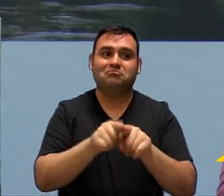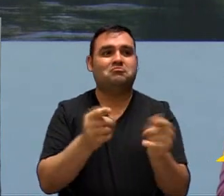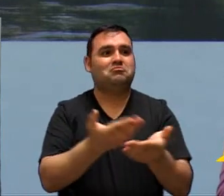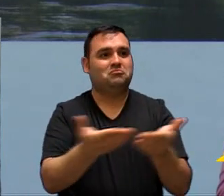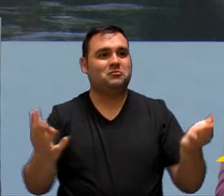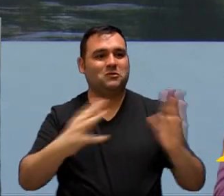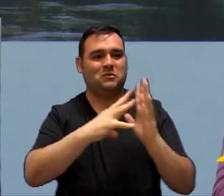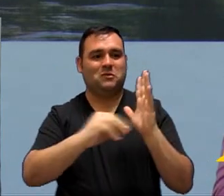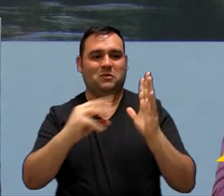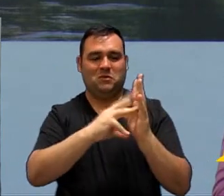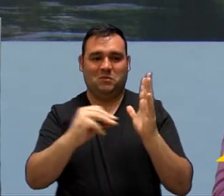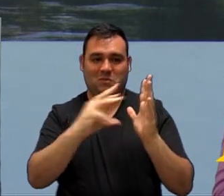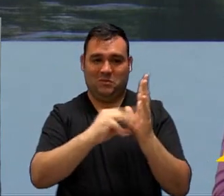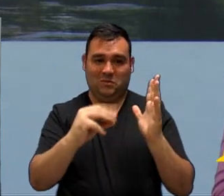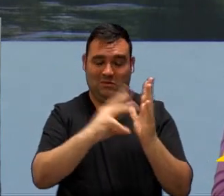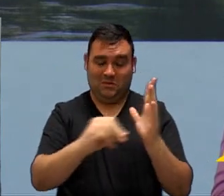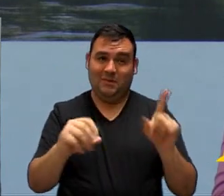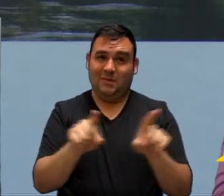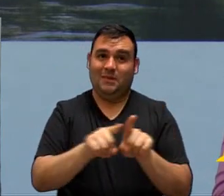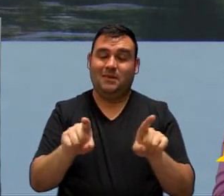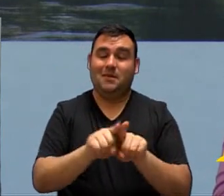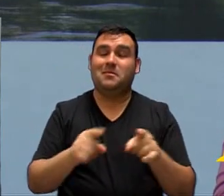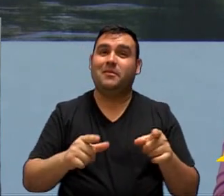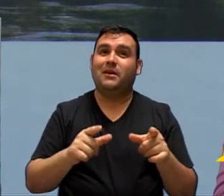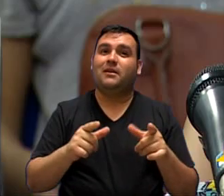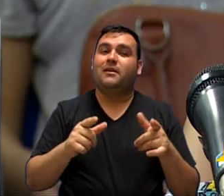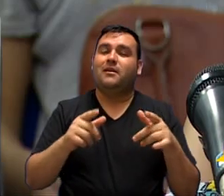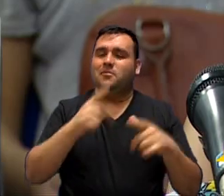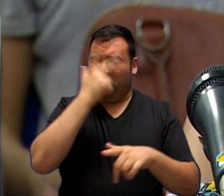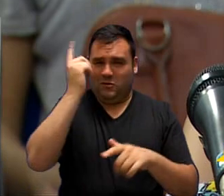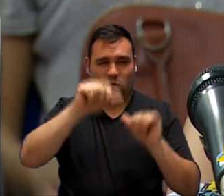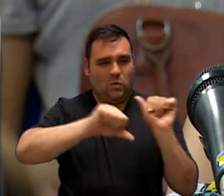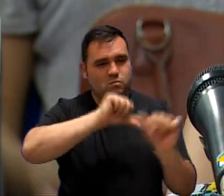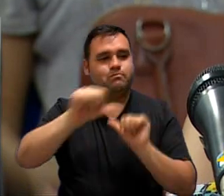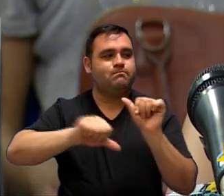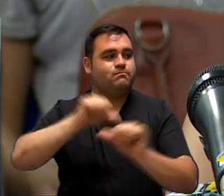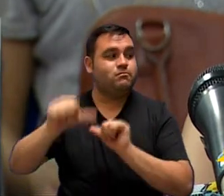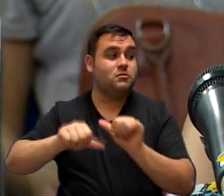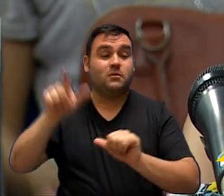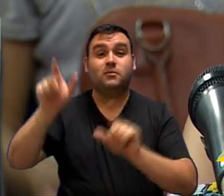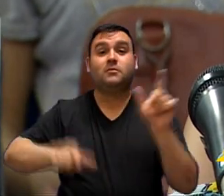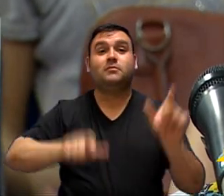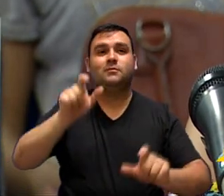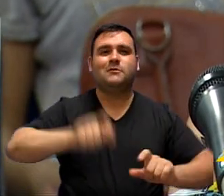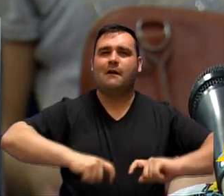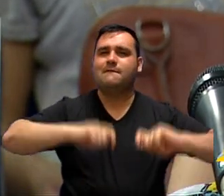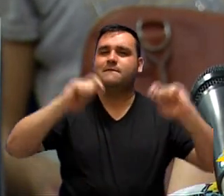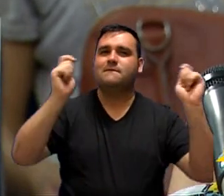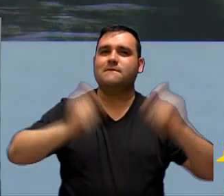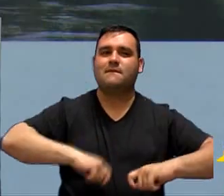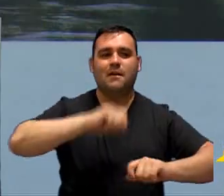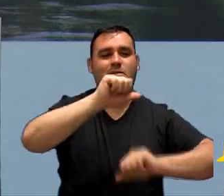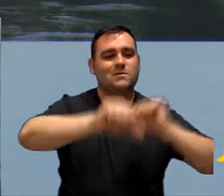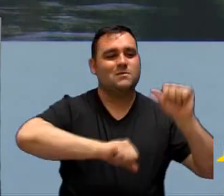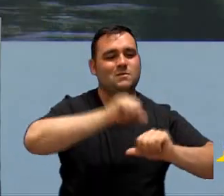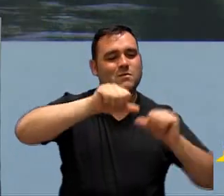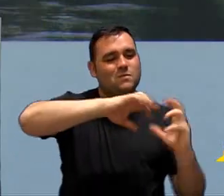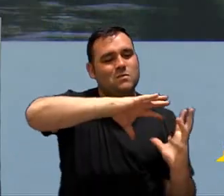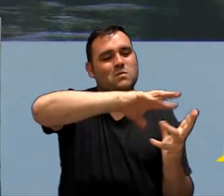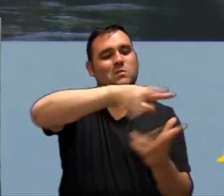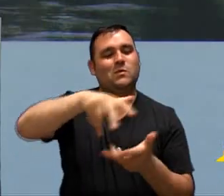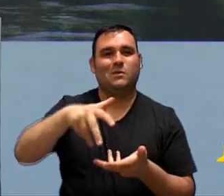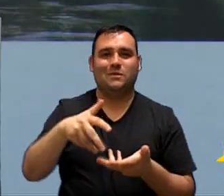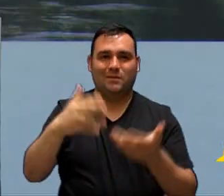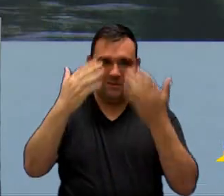sendo exemplo de que, se a educação transformar as pessoas, essas pessoas são capazes de mudarem o mundo.